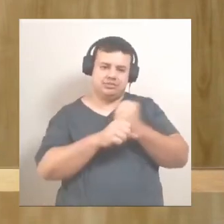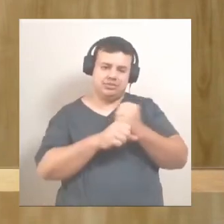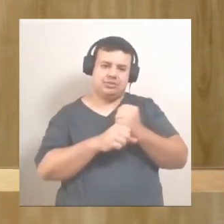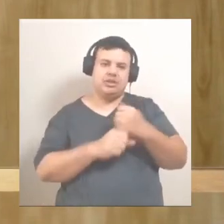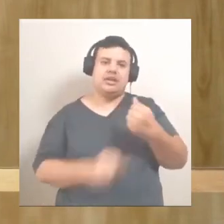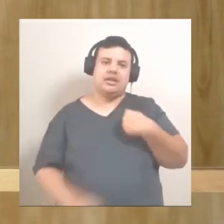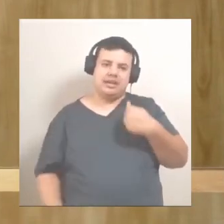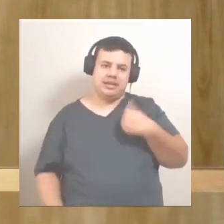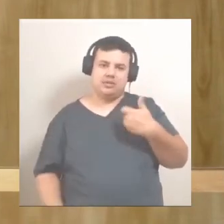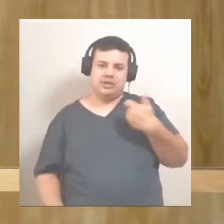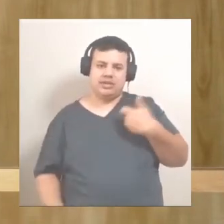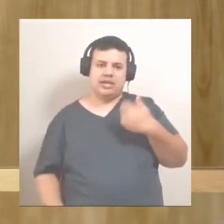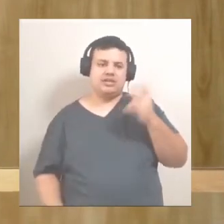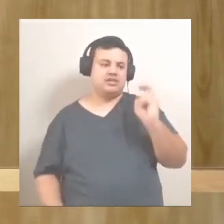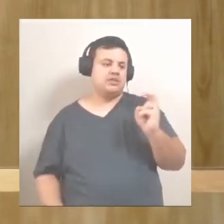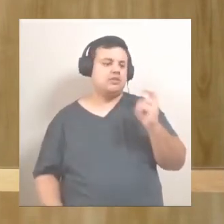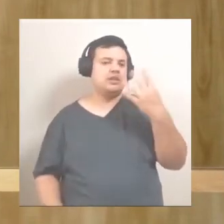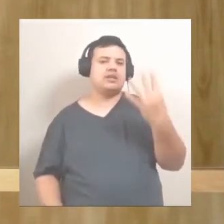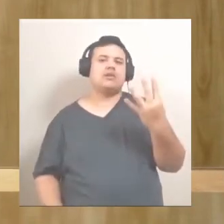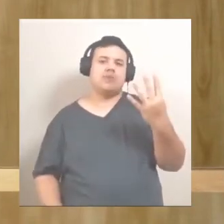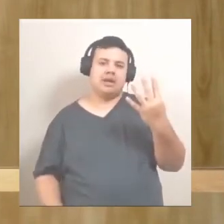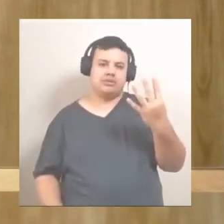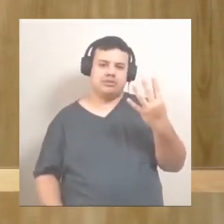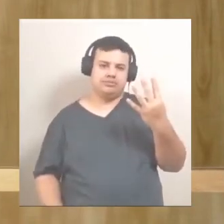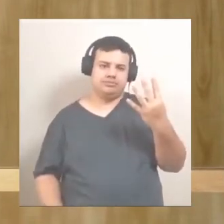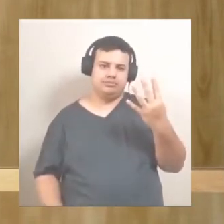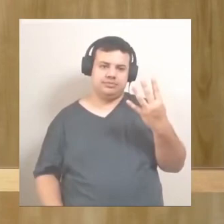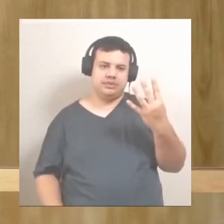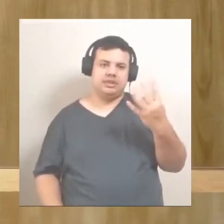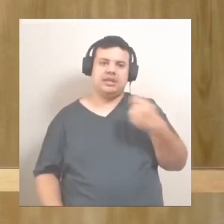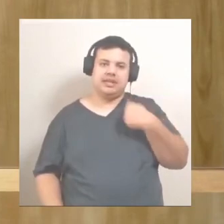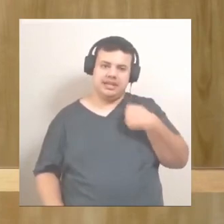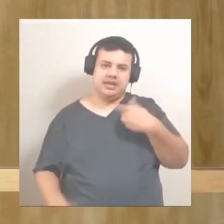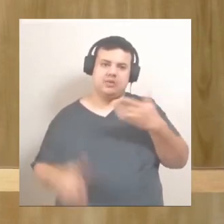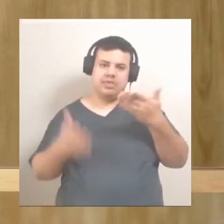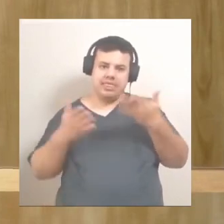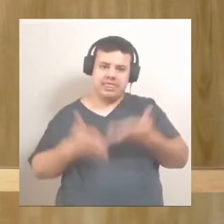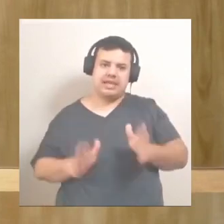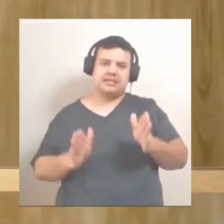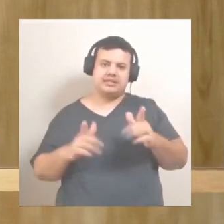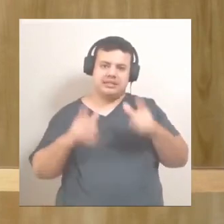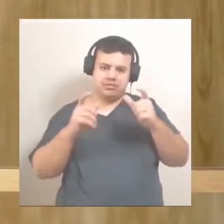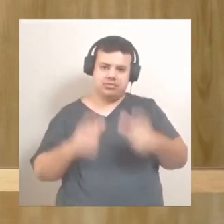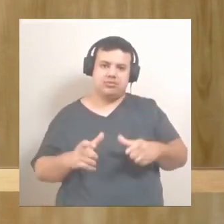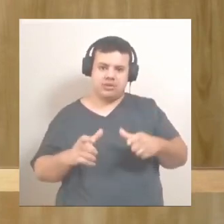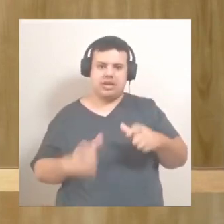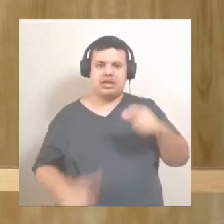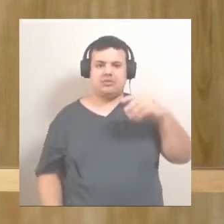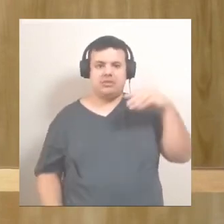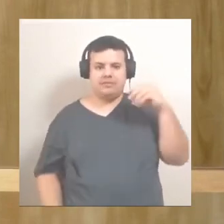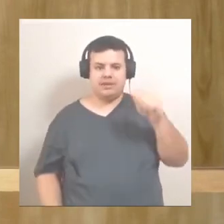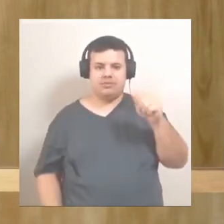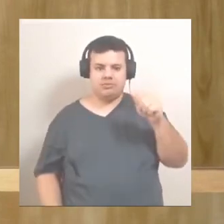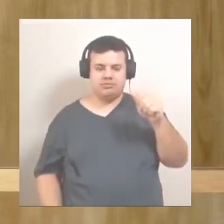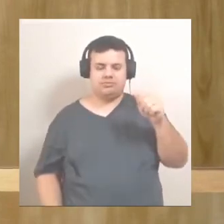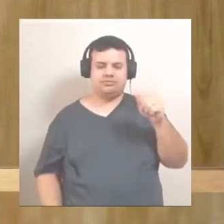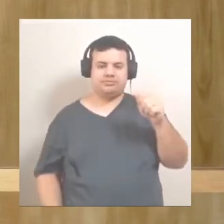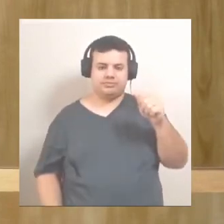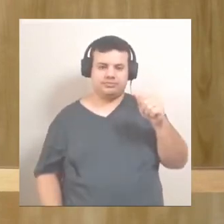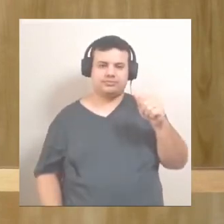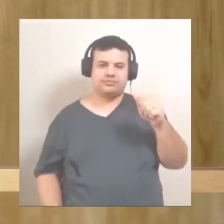54 anos de idade. E eu nasci no bairro do Limão.